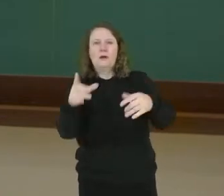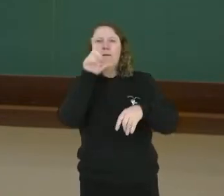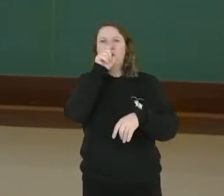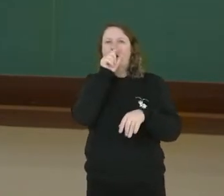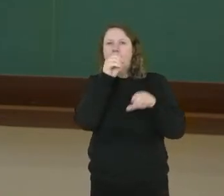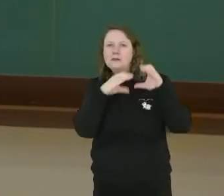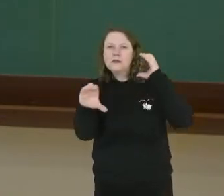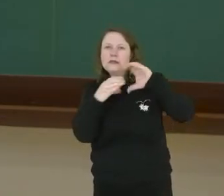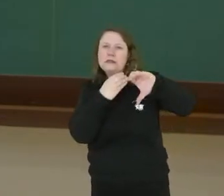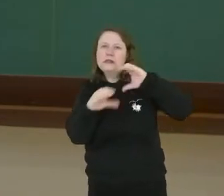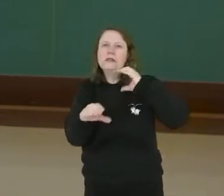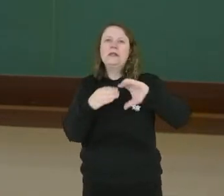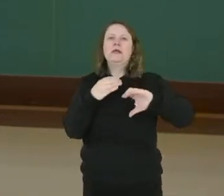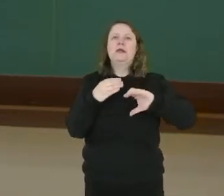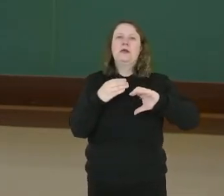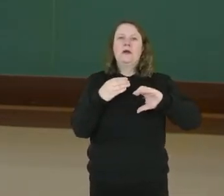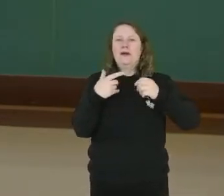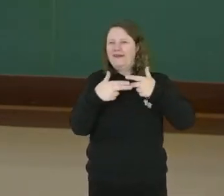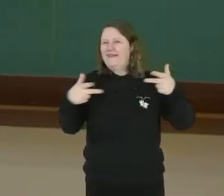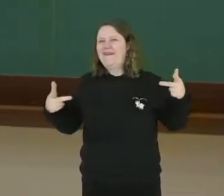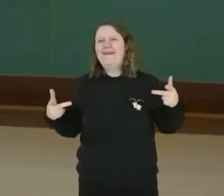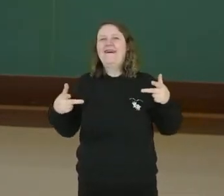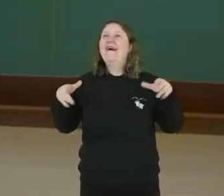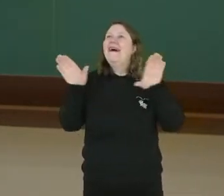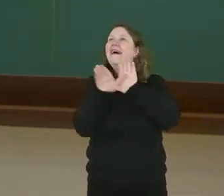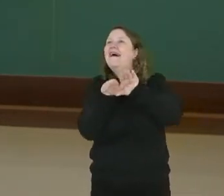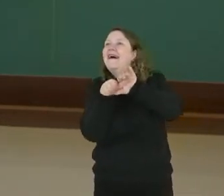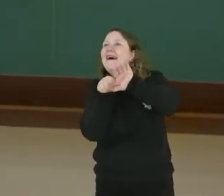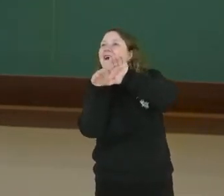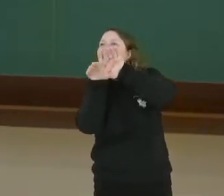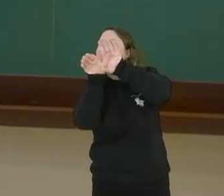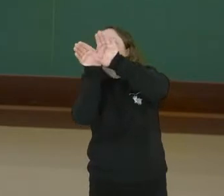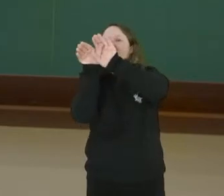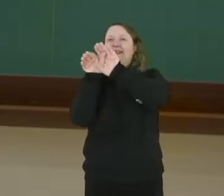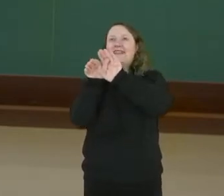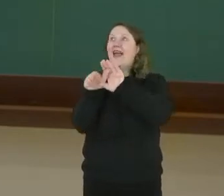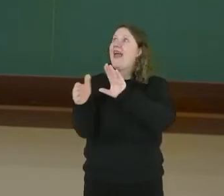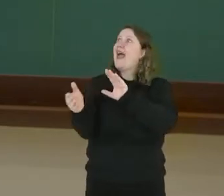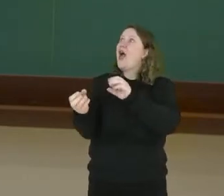lado direito, não seria melhor para o trânsito? E assim vai tendo várias ideias.